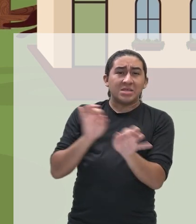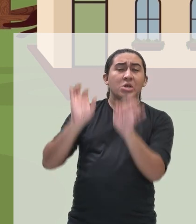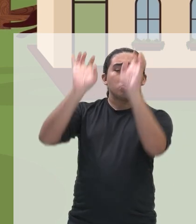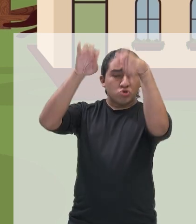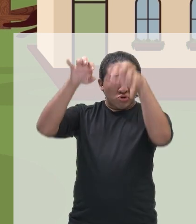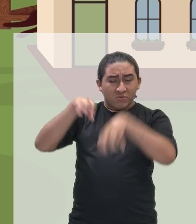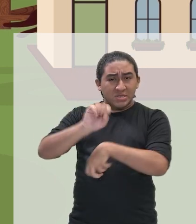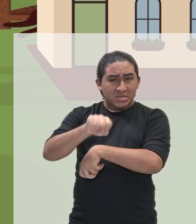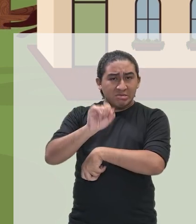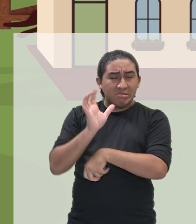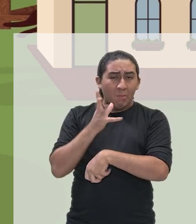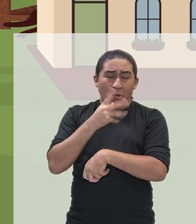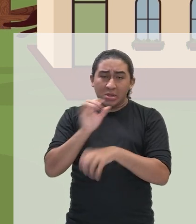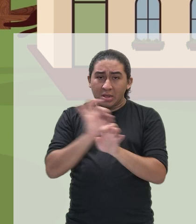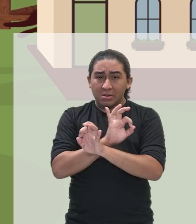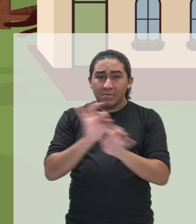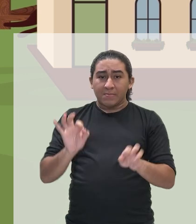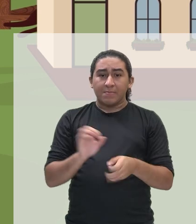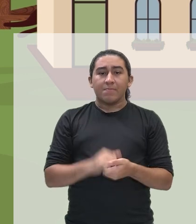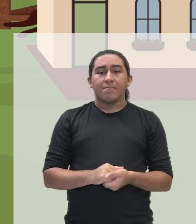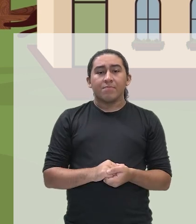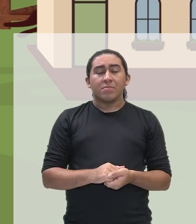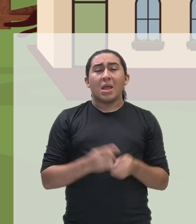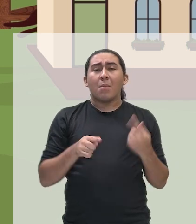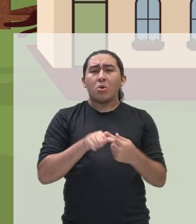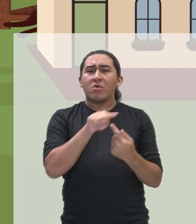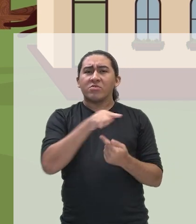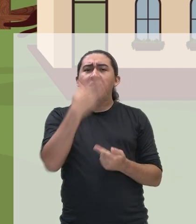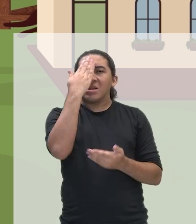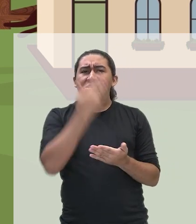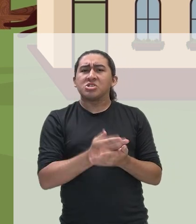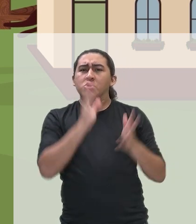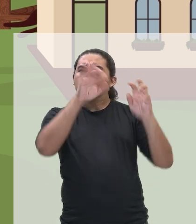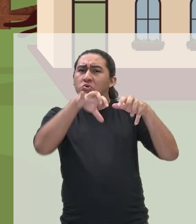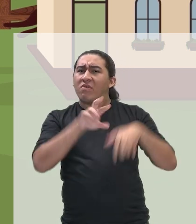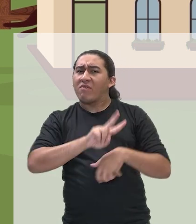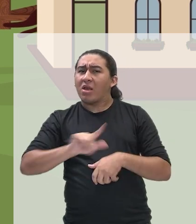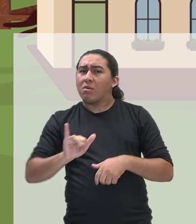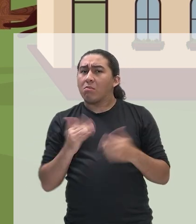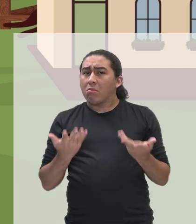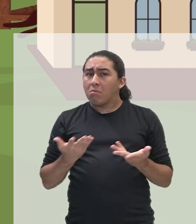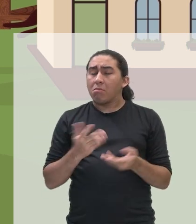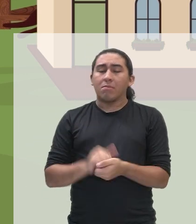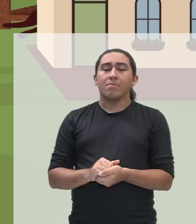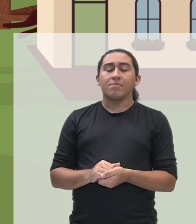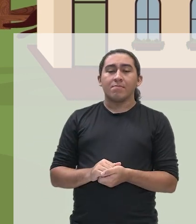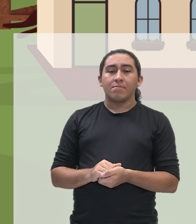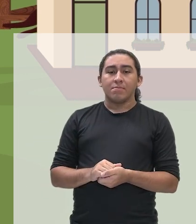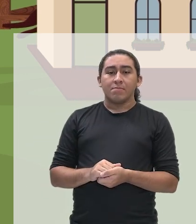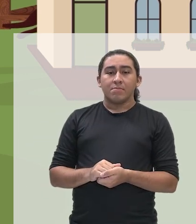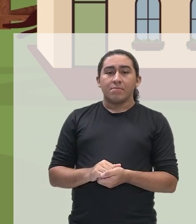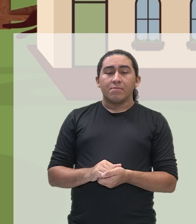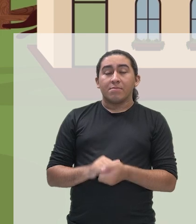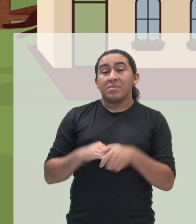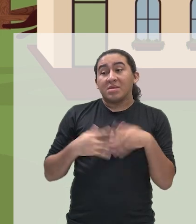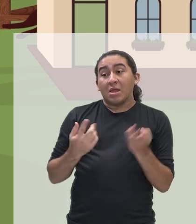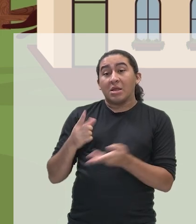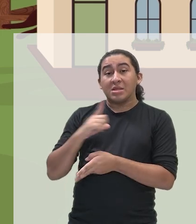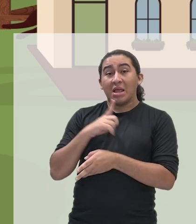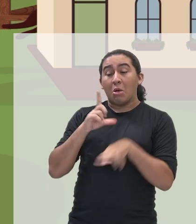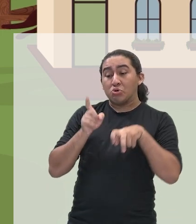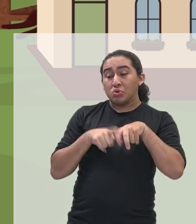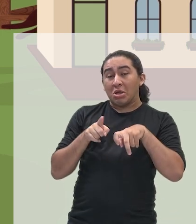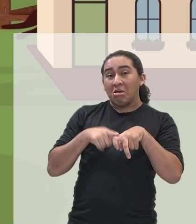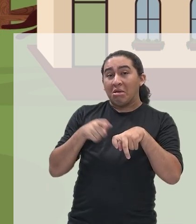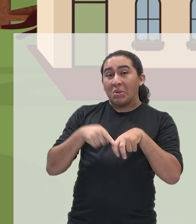não vai demorar. Por que tanta certeza assim, compadre? Ah, compadre, tem um joelho aqui que